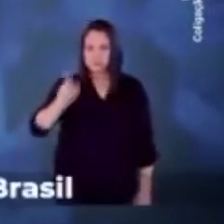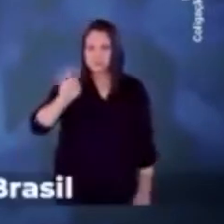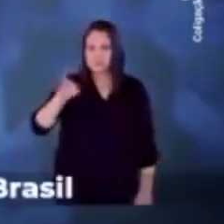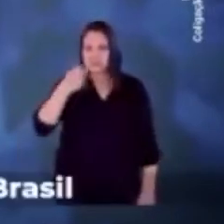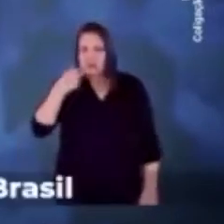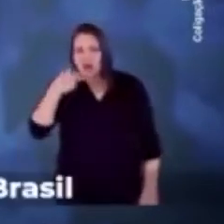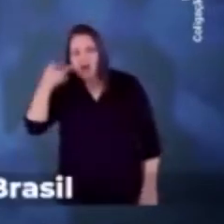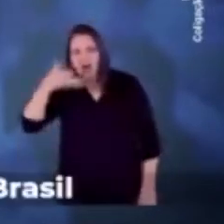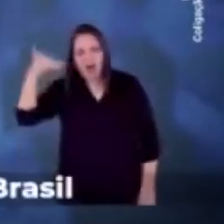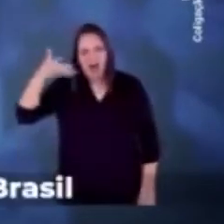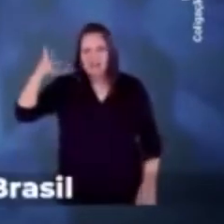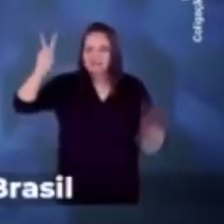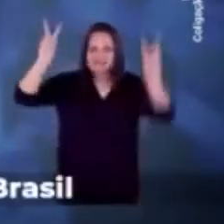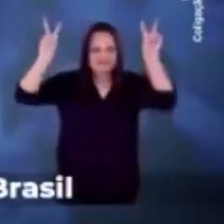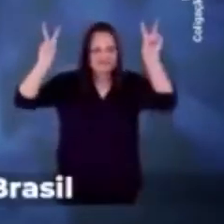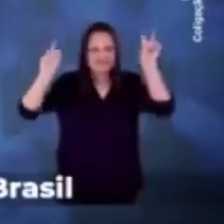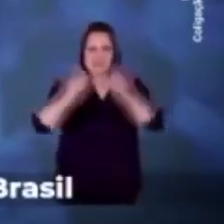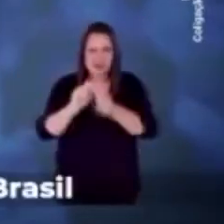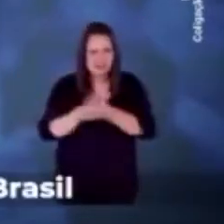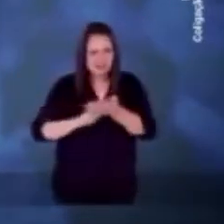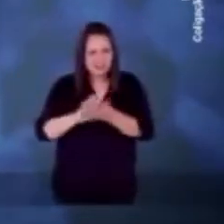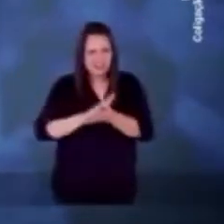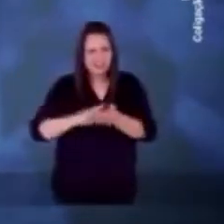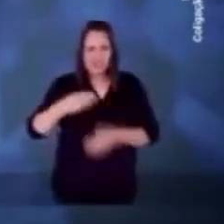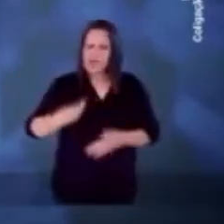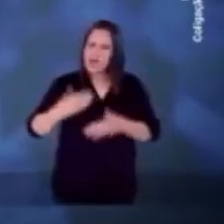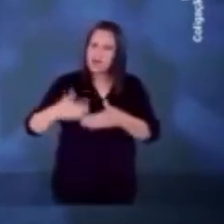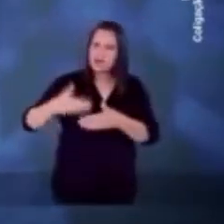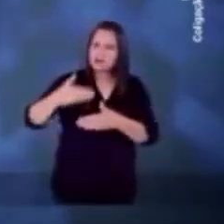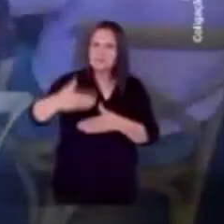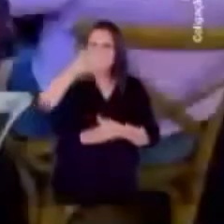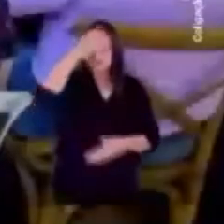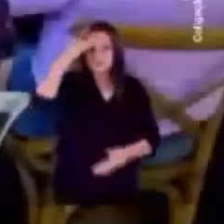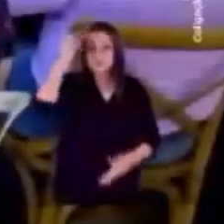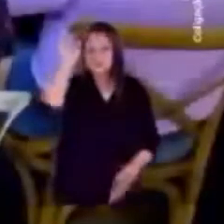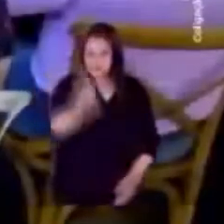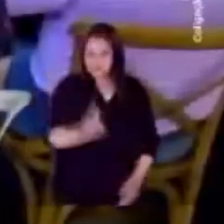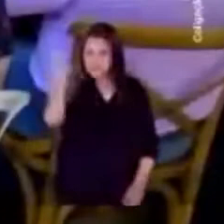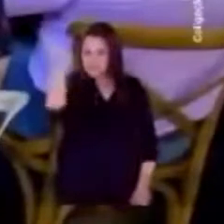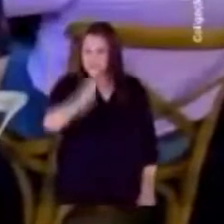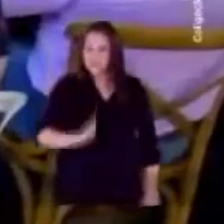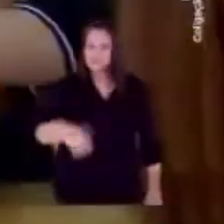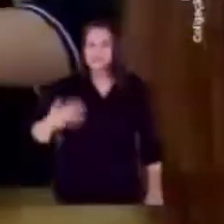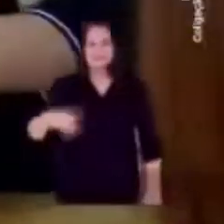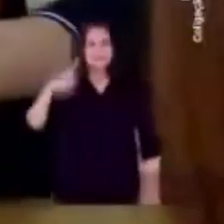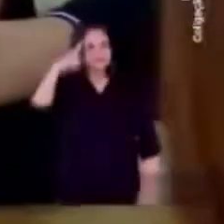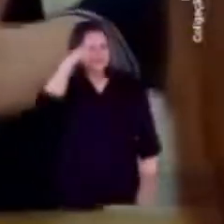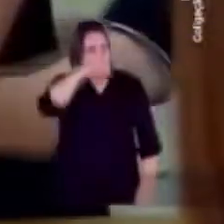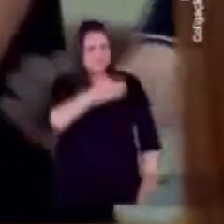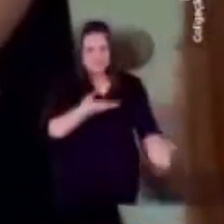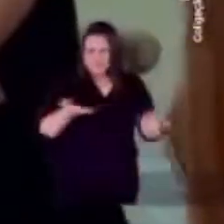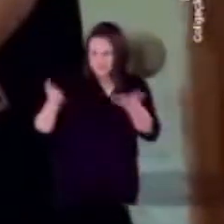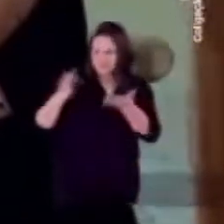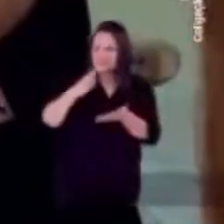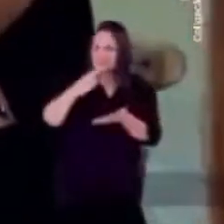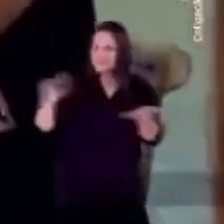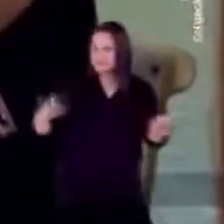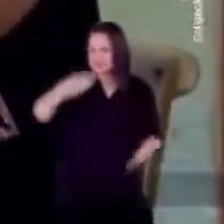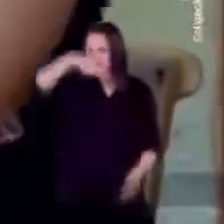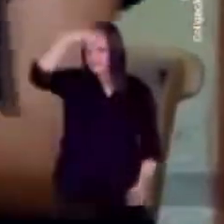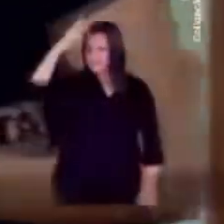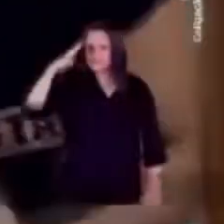discurso e o dia a dia de uma pessoa com deficiência no Brasil é muito difícil. Conheça agora